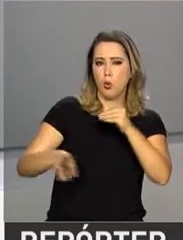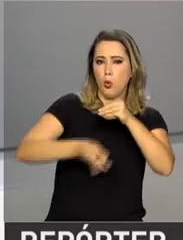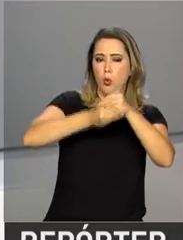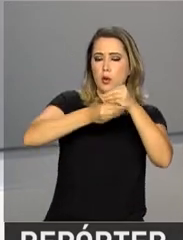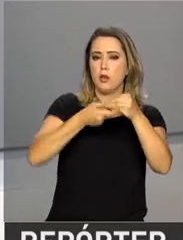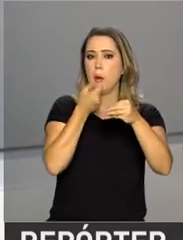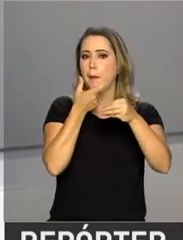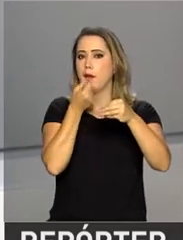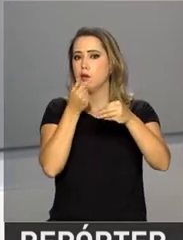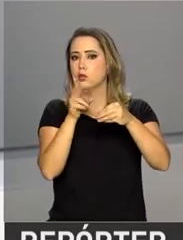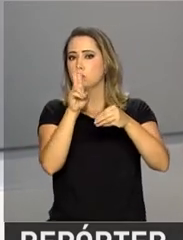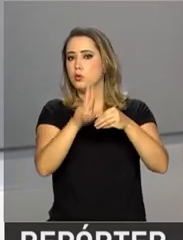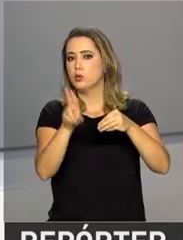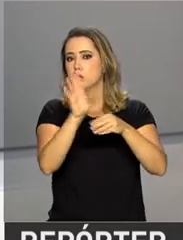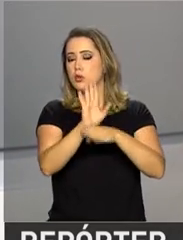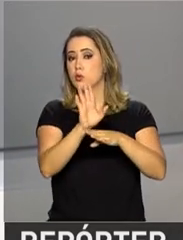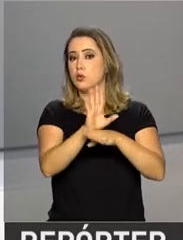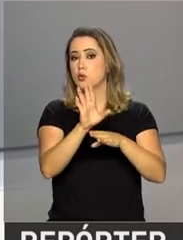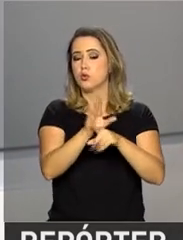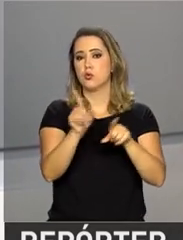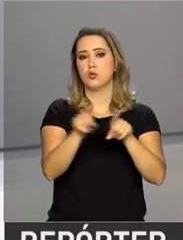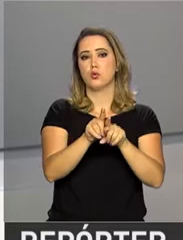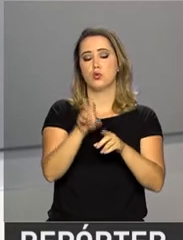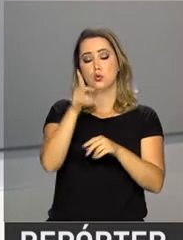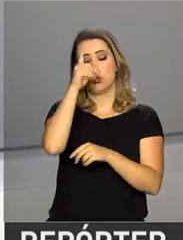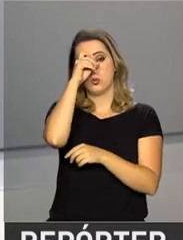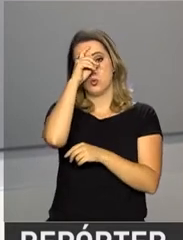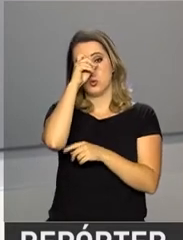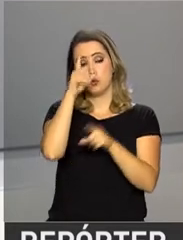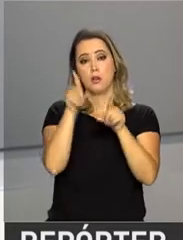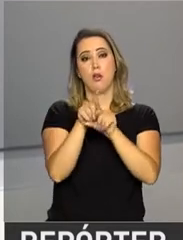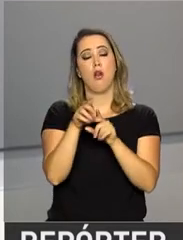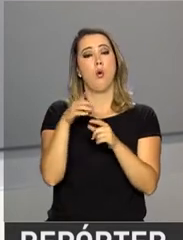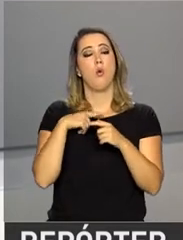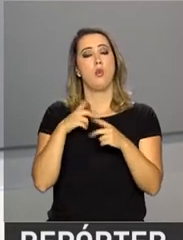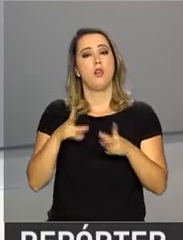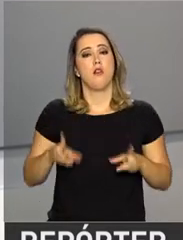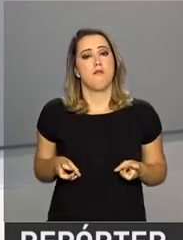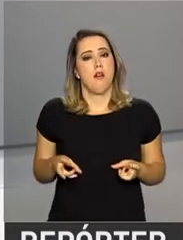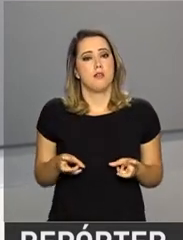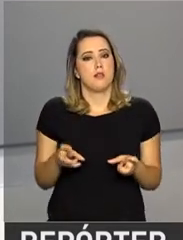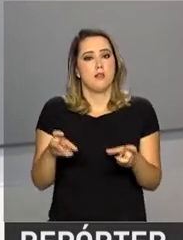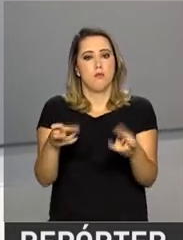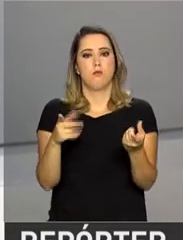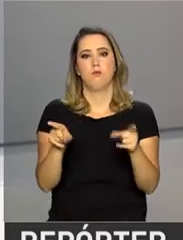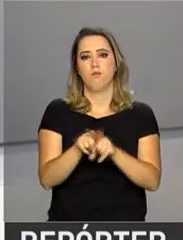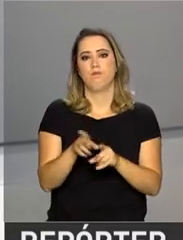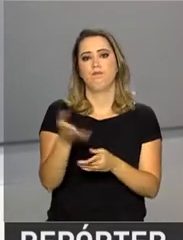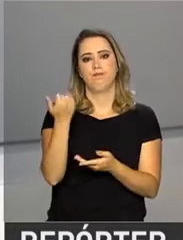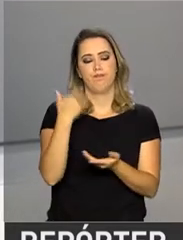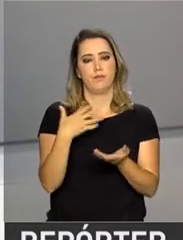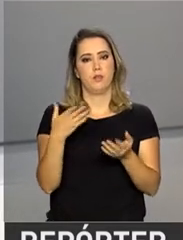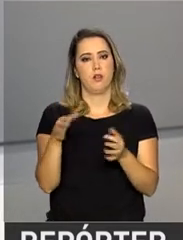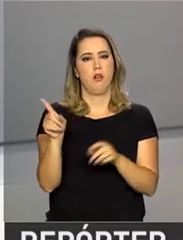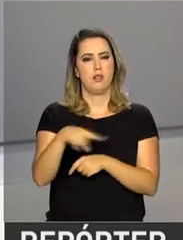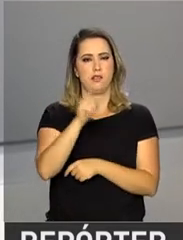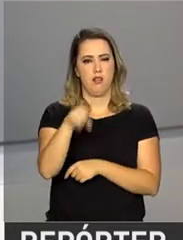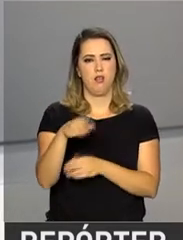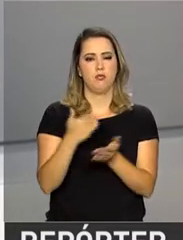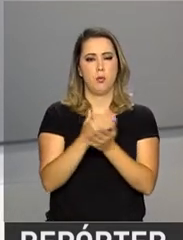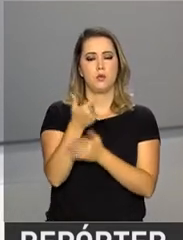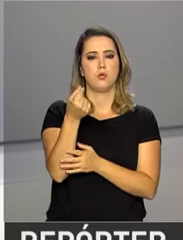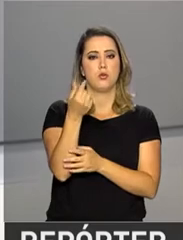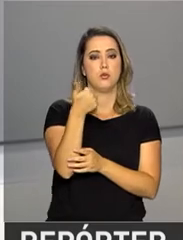indicados para assistência hospitalar e oncológica que estavam fora da relação desde 2010 além disso a